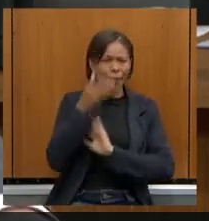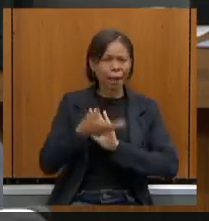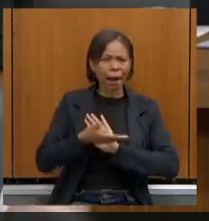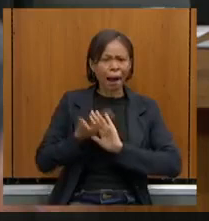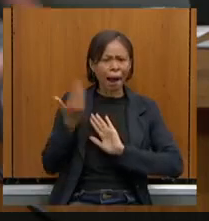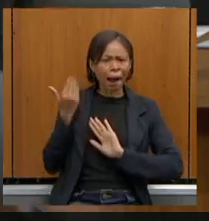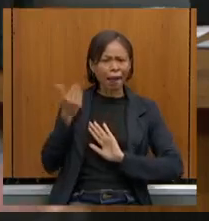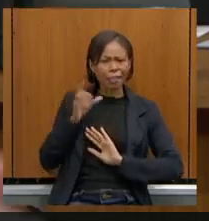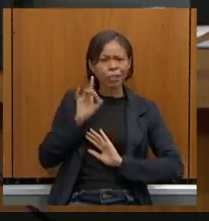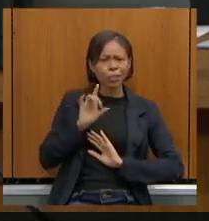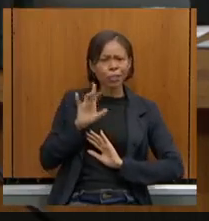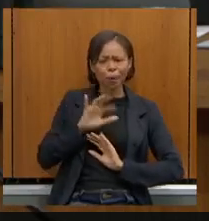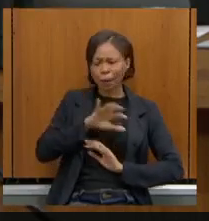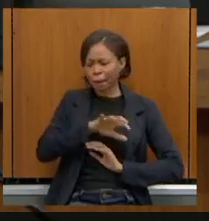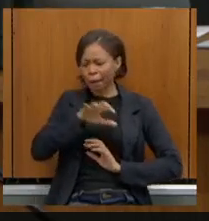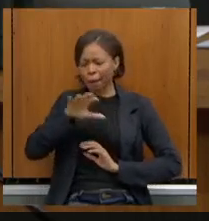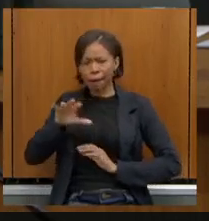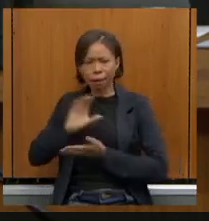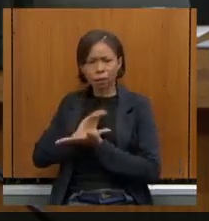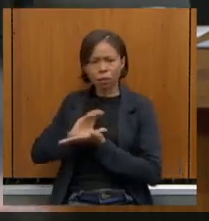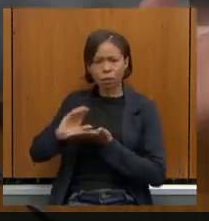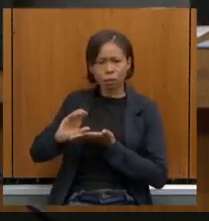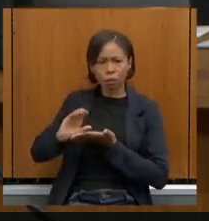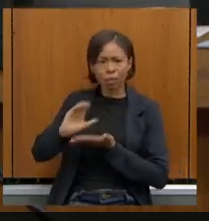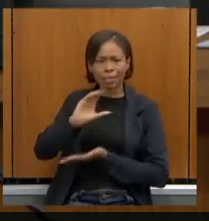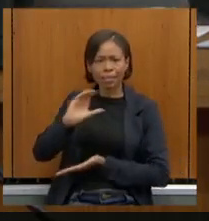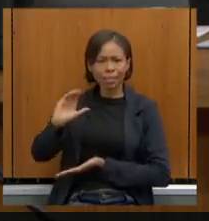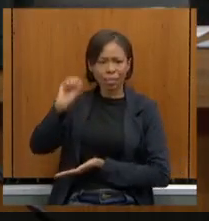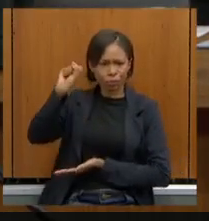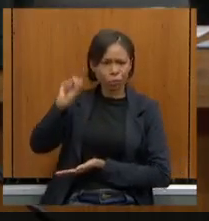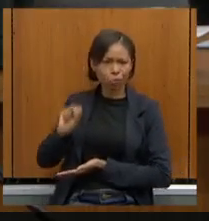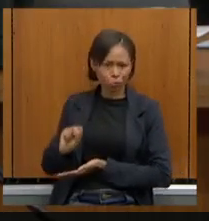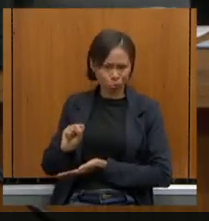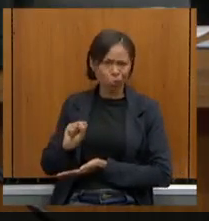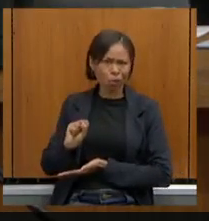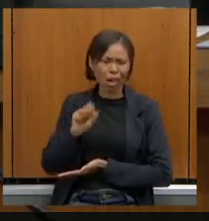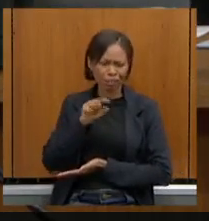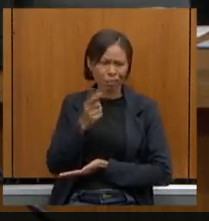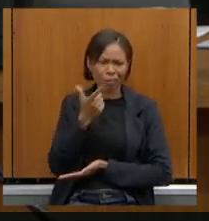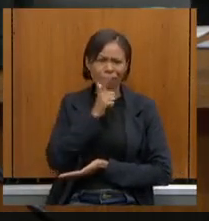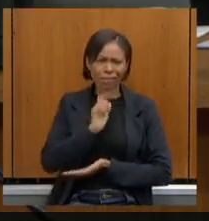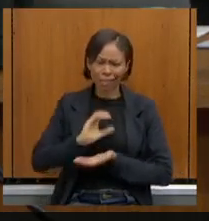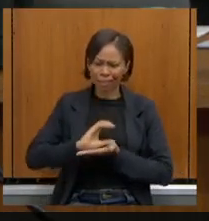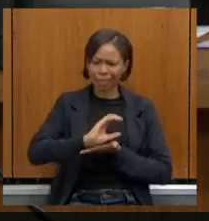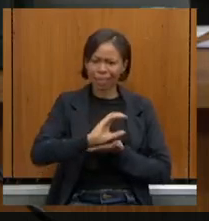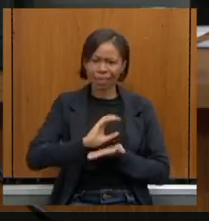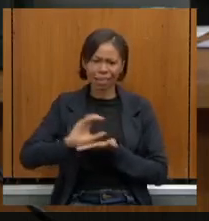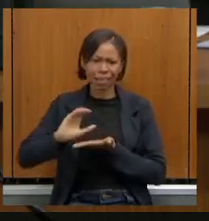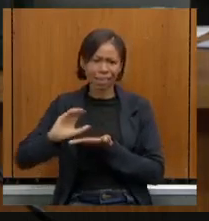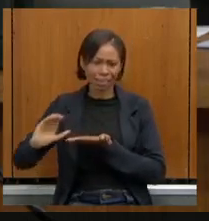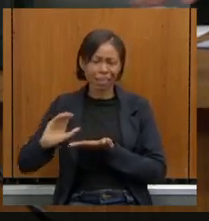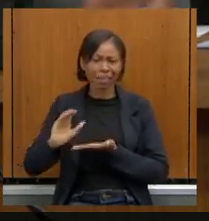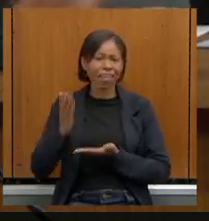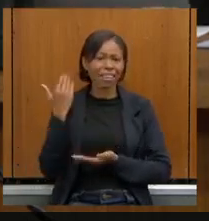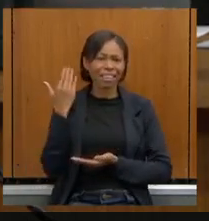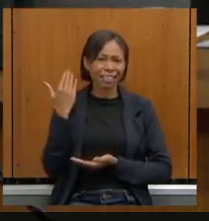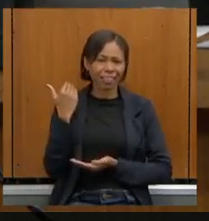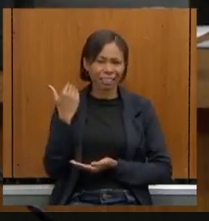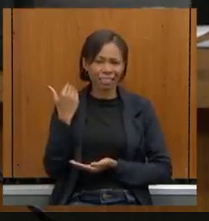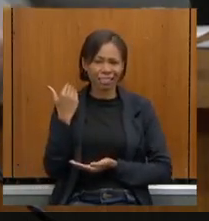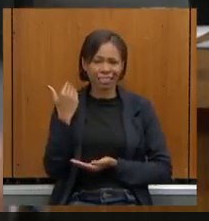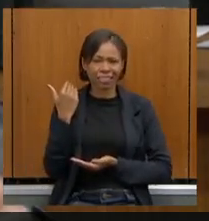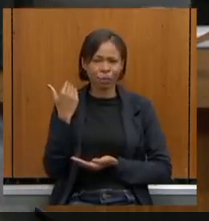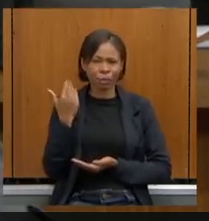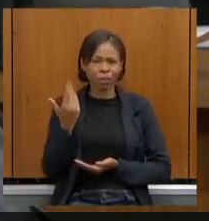Centro-Sul. Isso aconteceu onde a gente anda. Esse dia eu estive lá com o DJ Coisa, esses dias eu